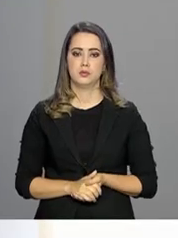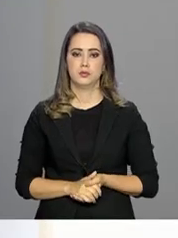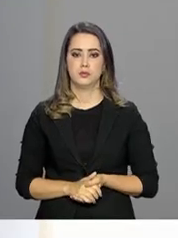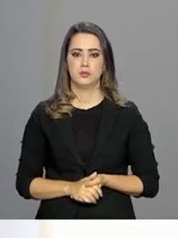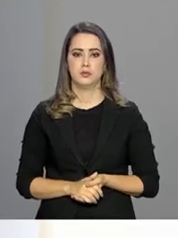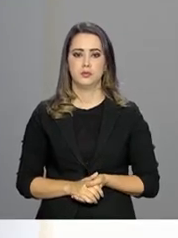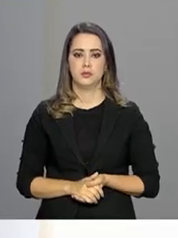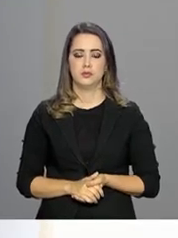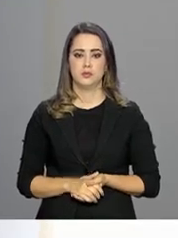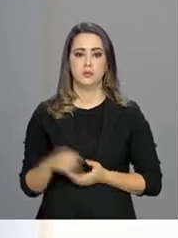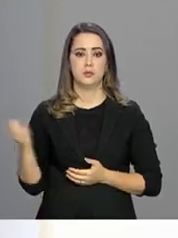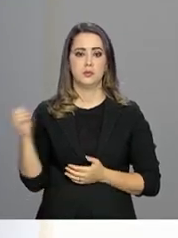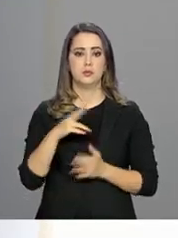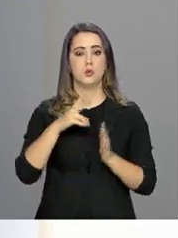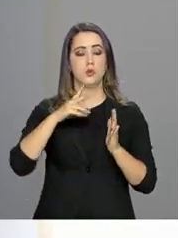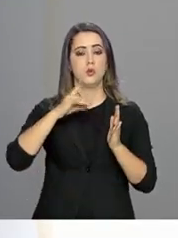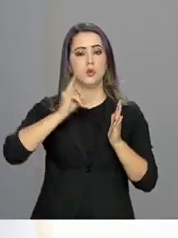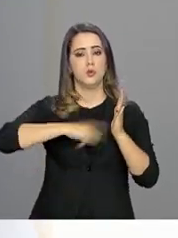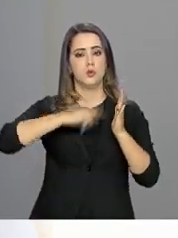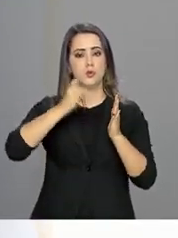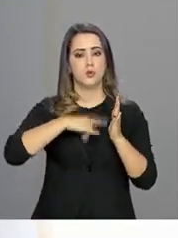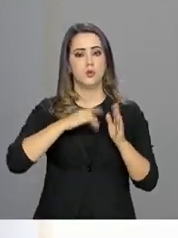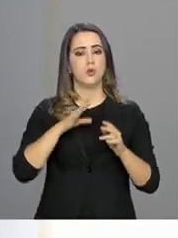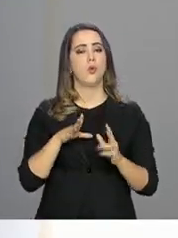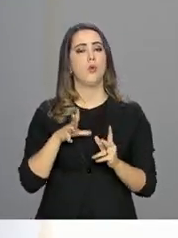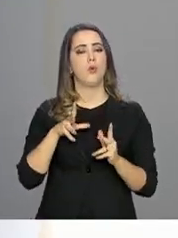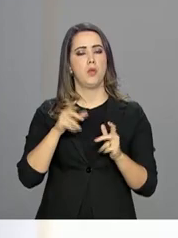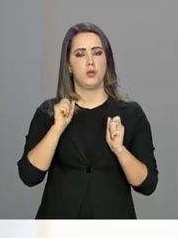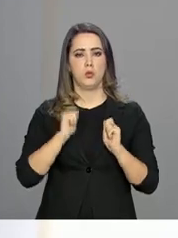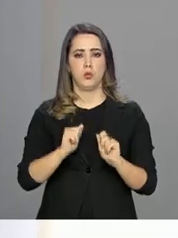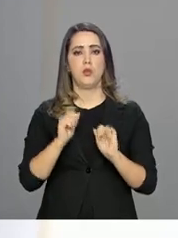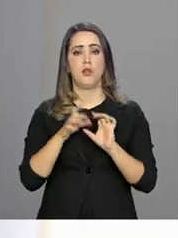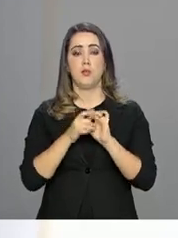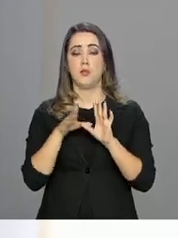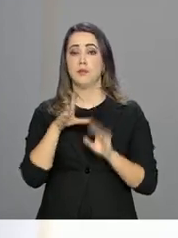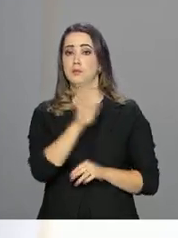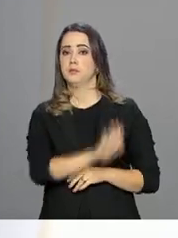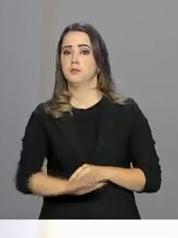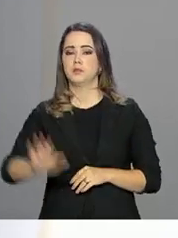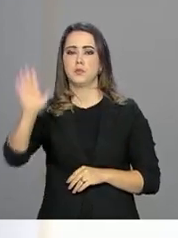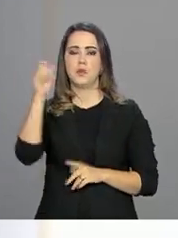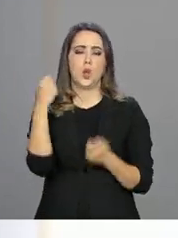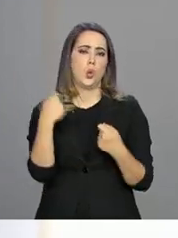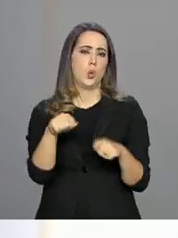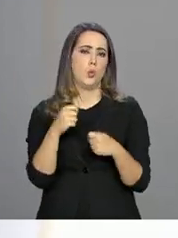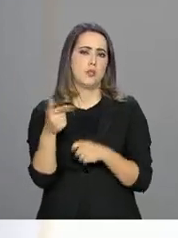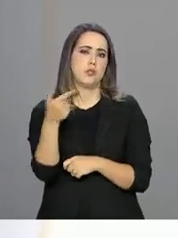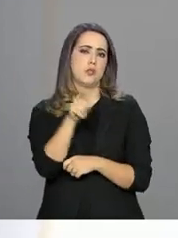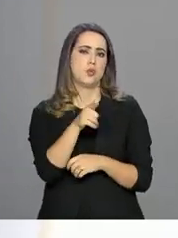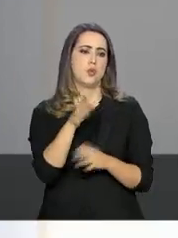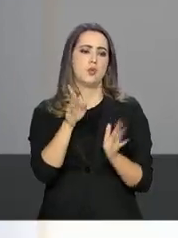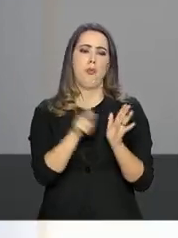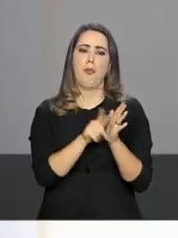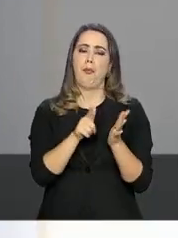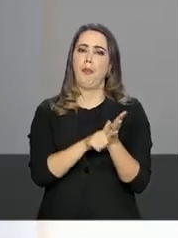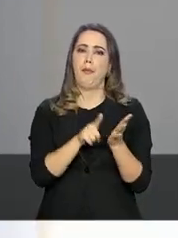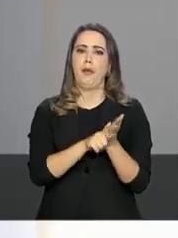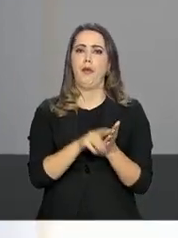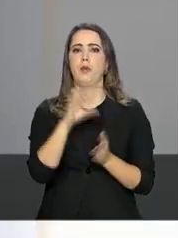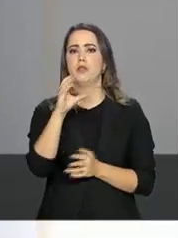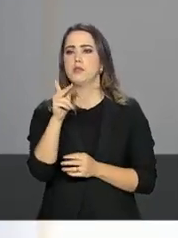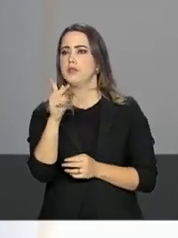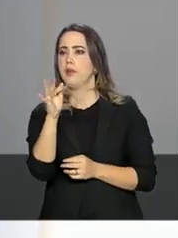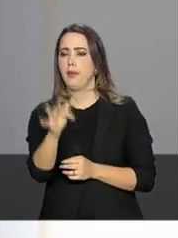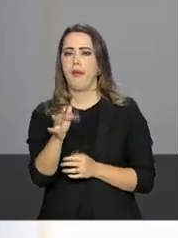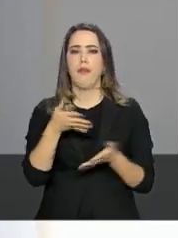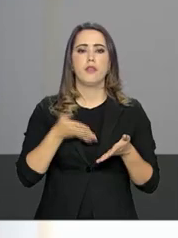o novo documento vai ter validade em todo o território nacional e dispensa a apresentação de outros papéis como cpf